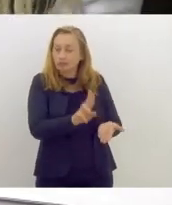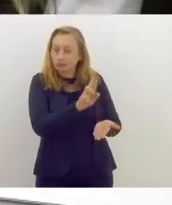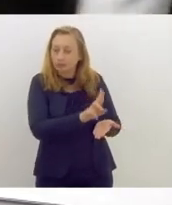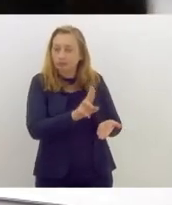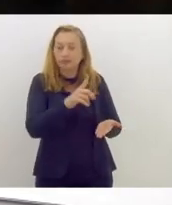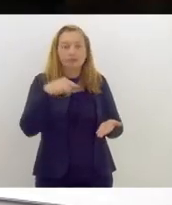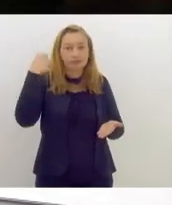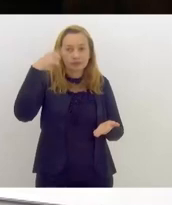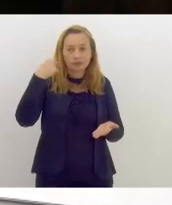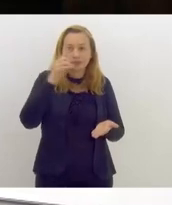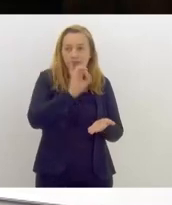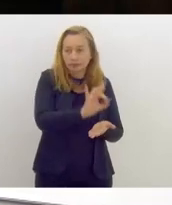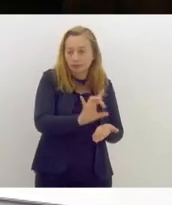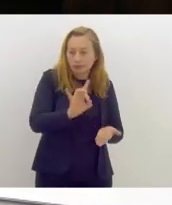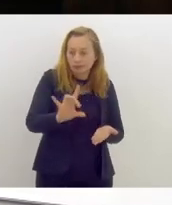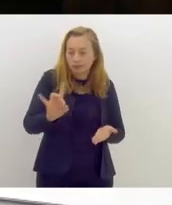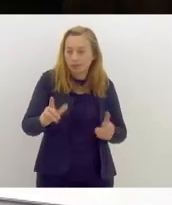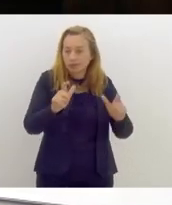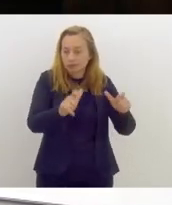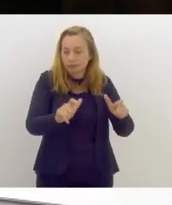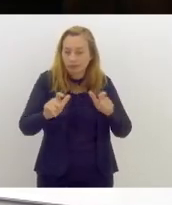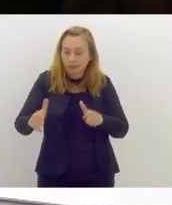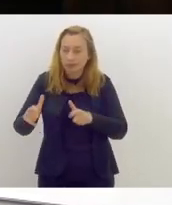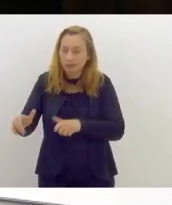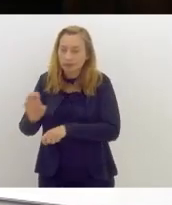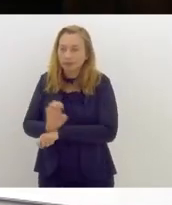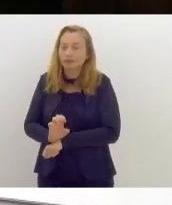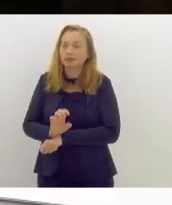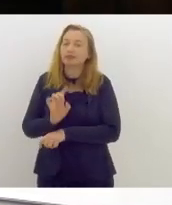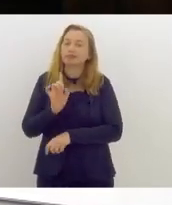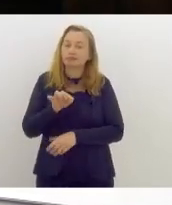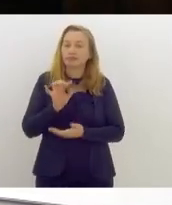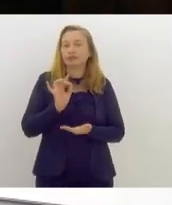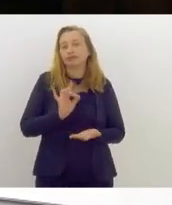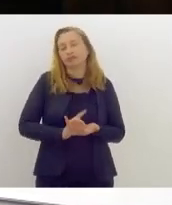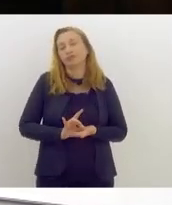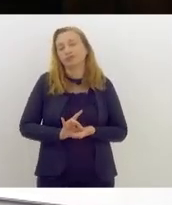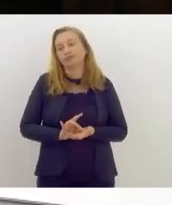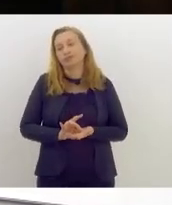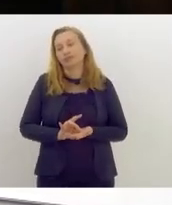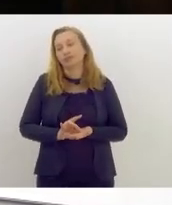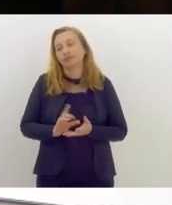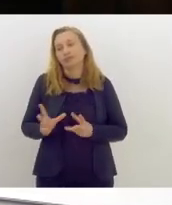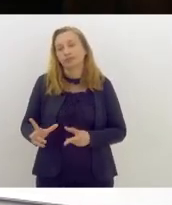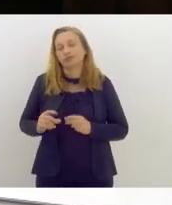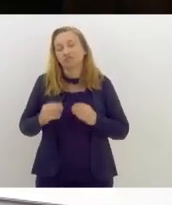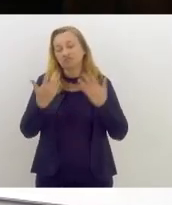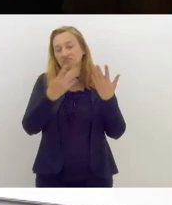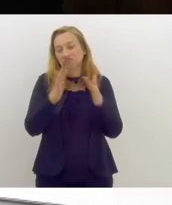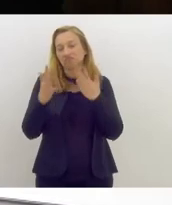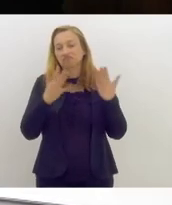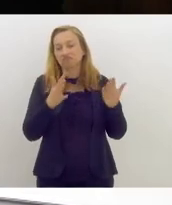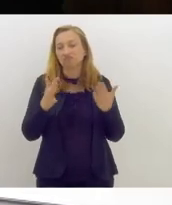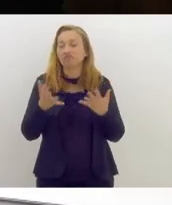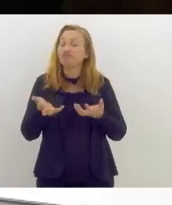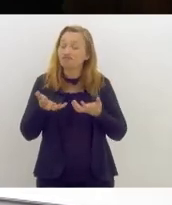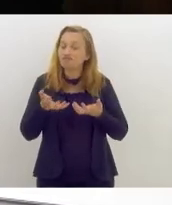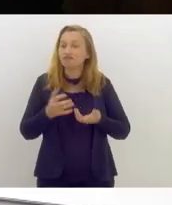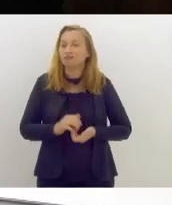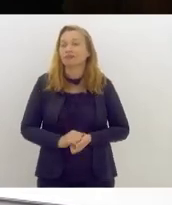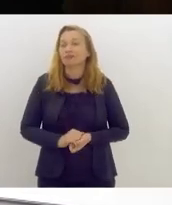advogados em cada cantinho desse estado é de verdade é de merecer aplausos e eu